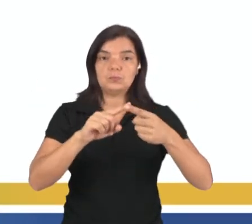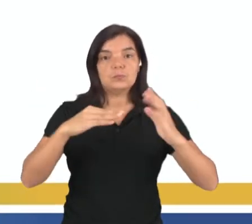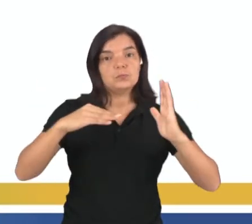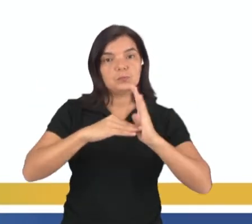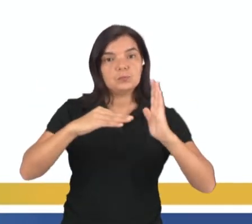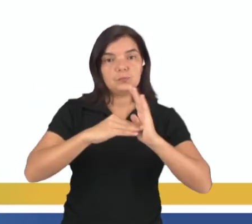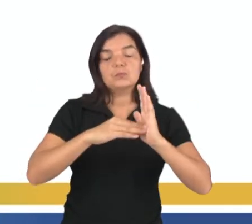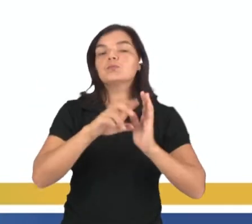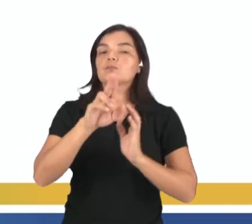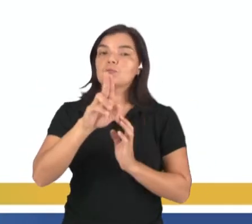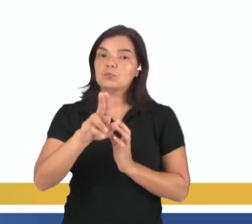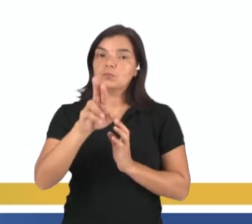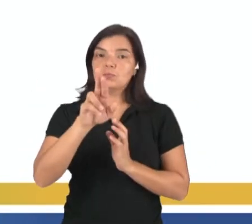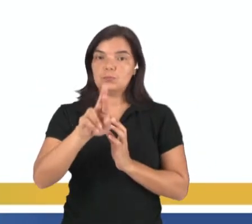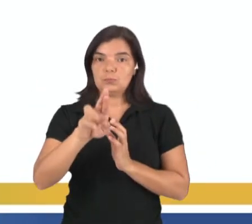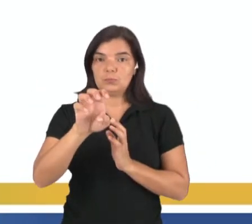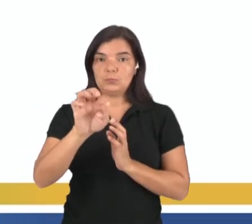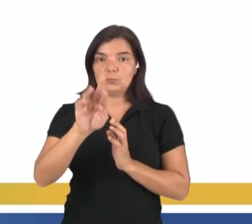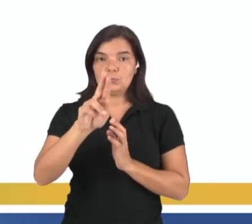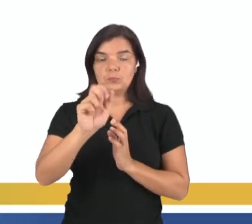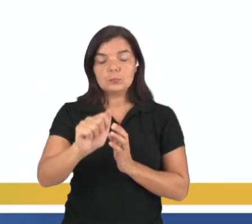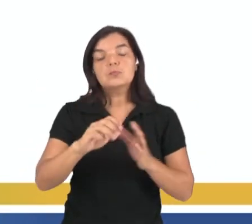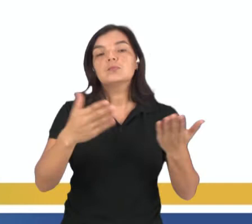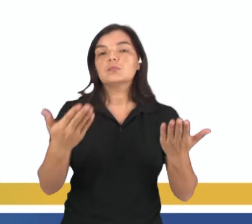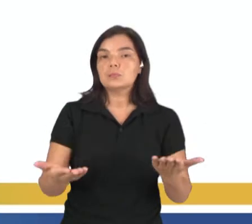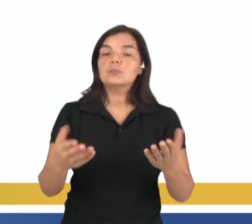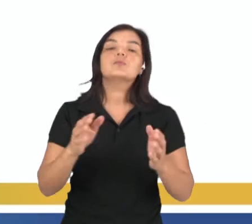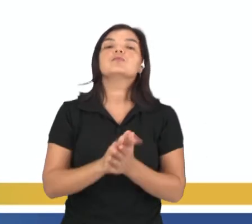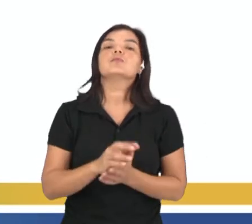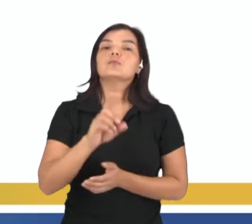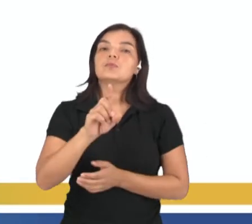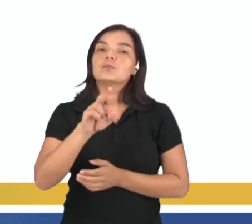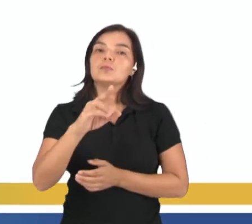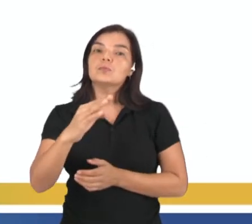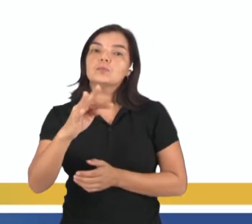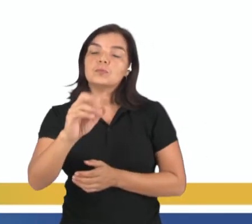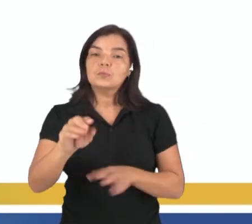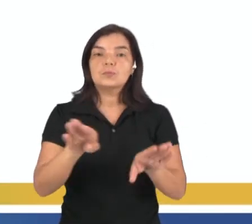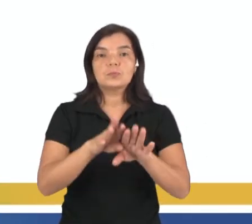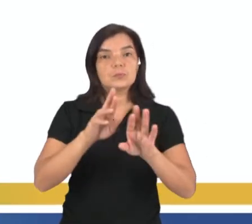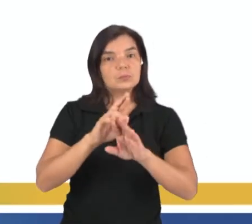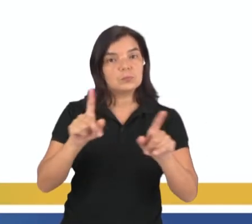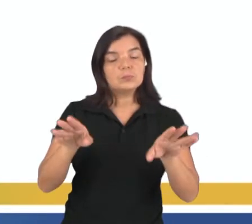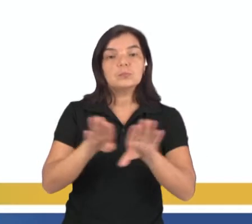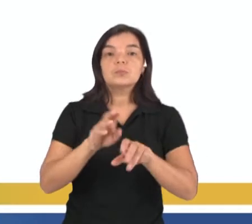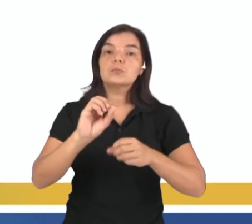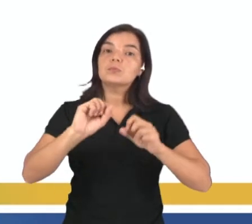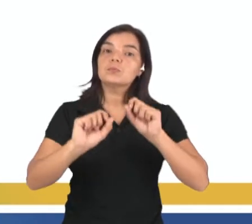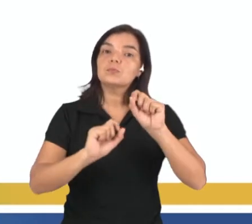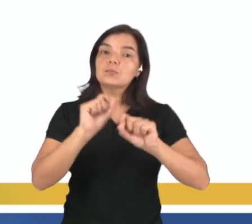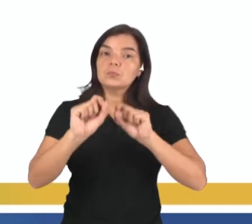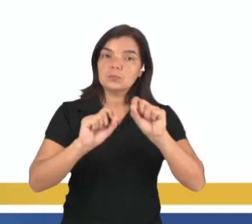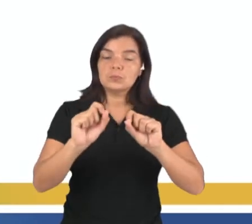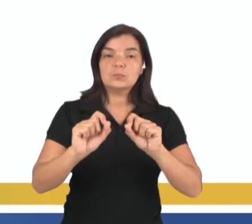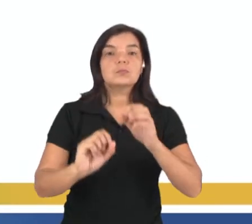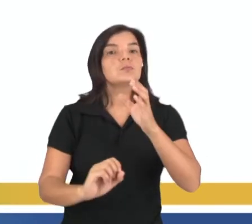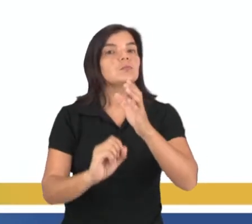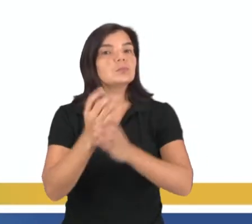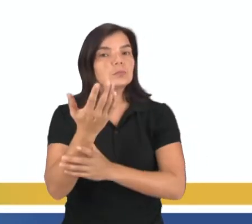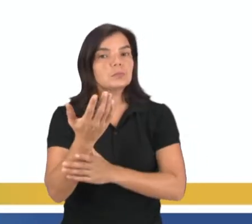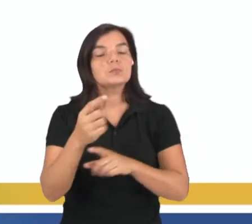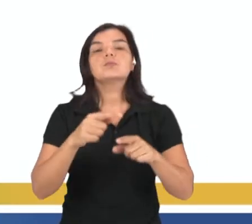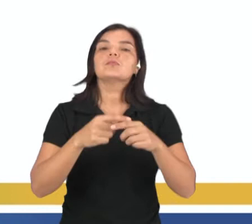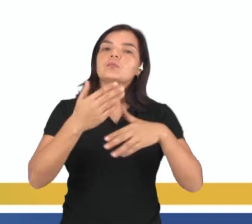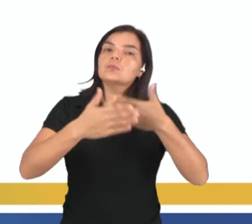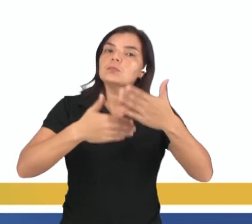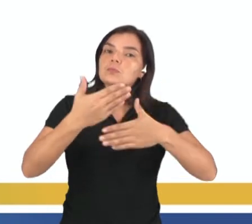até a uretra, tá? Então, nesse ducto deferente é onde são realizados